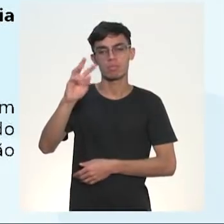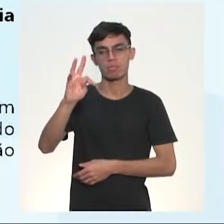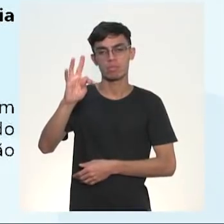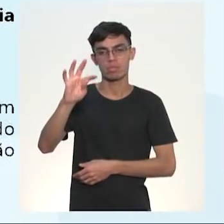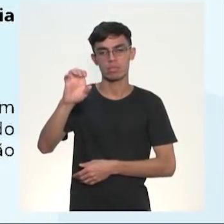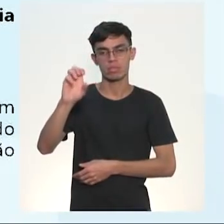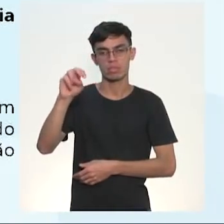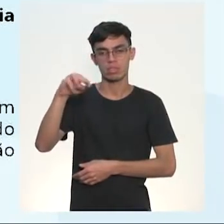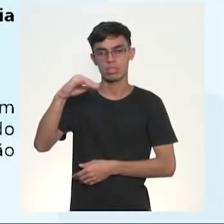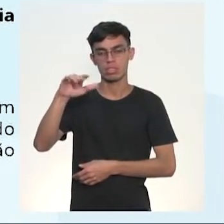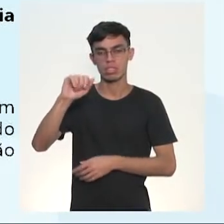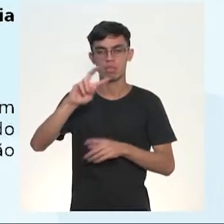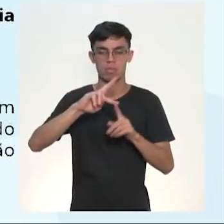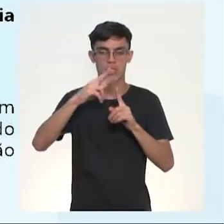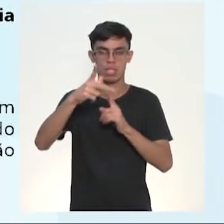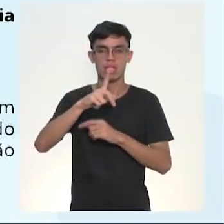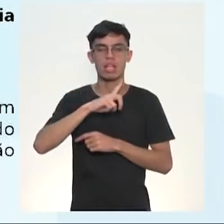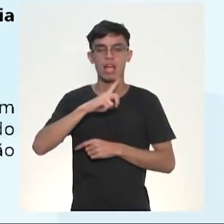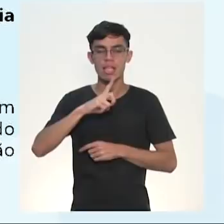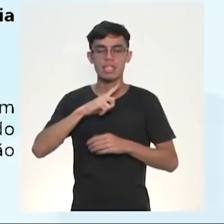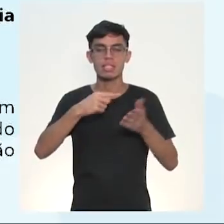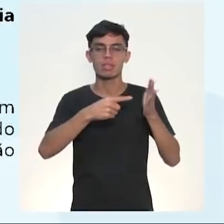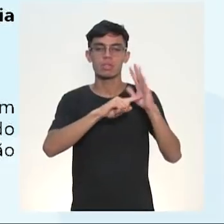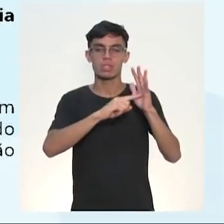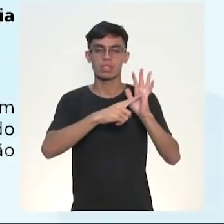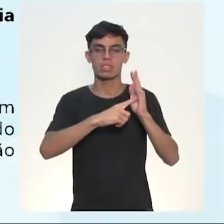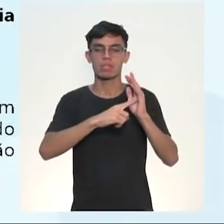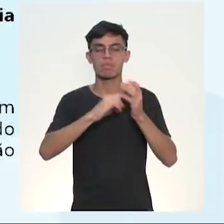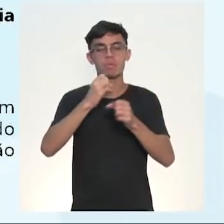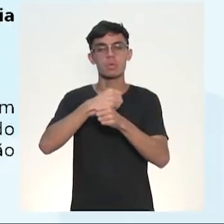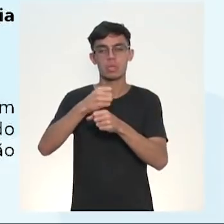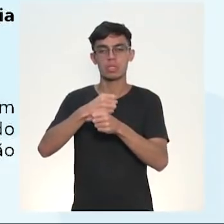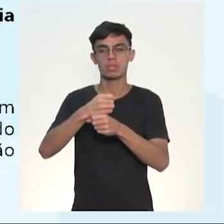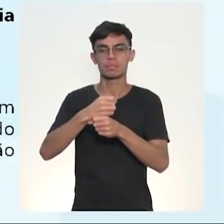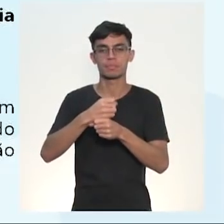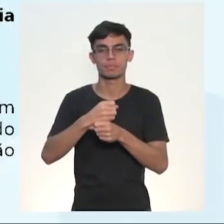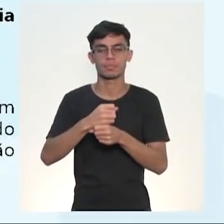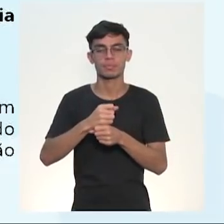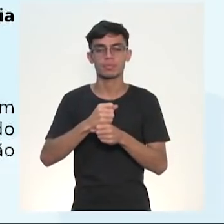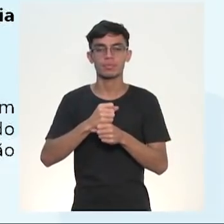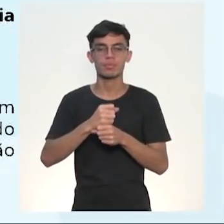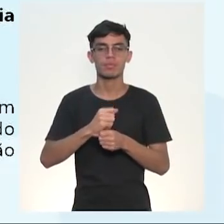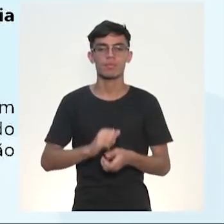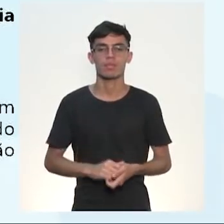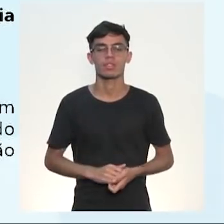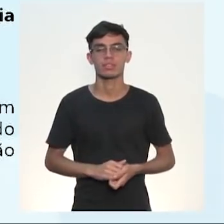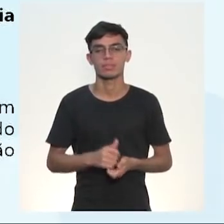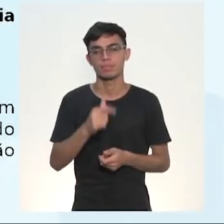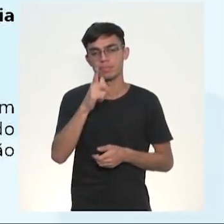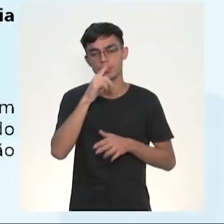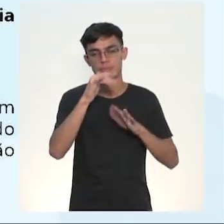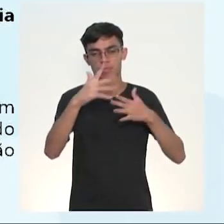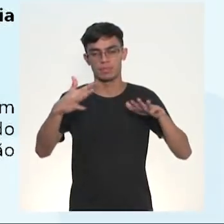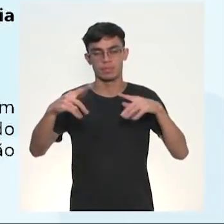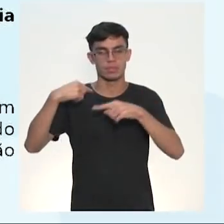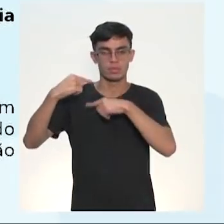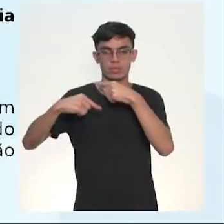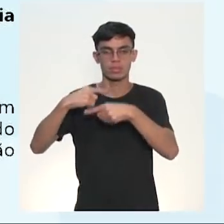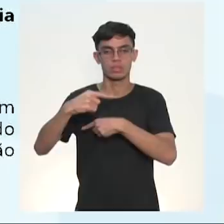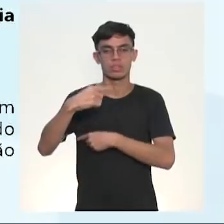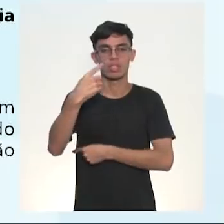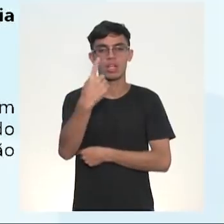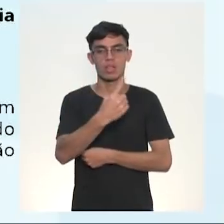produz de acordo por ano. Então, aqui eu tenho que a hidrelétrica é superior a